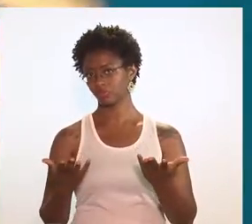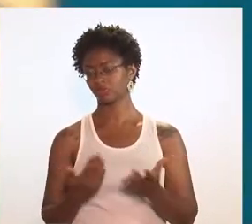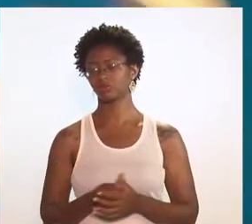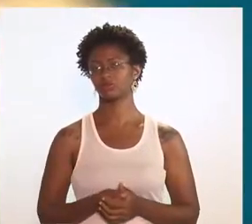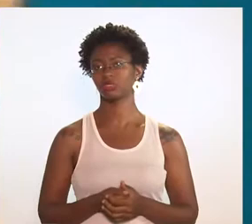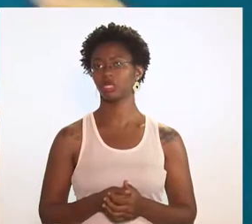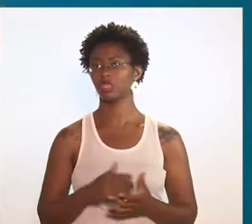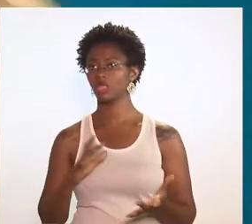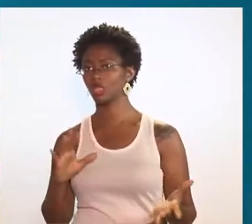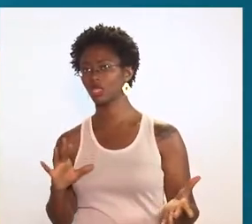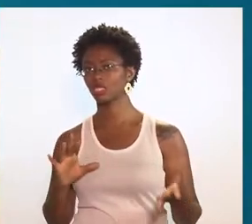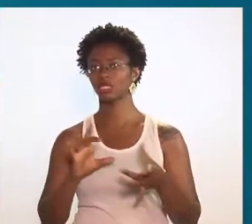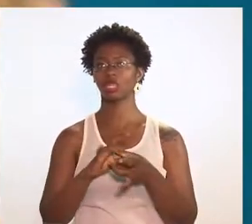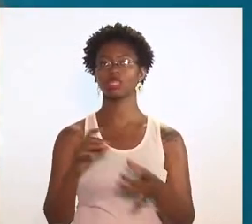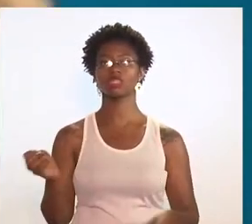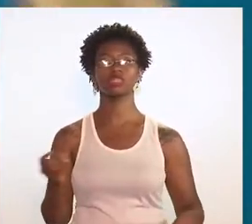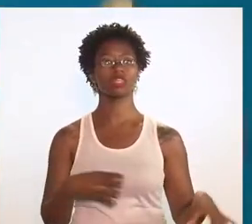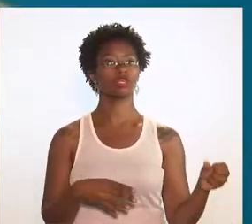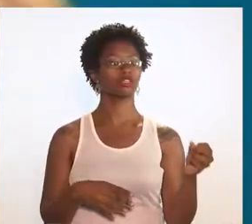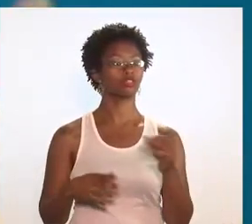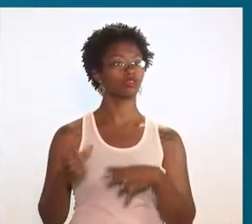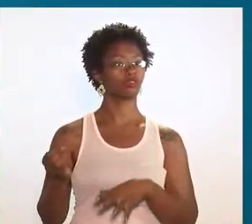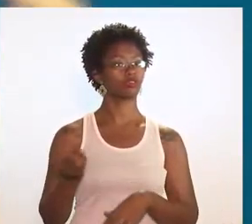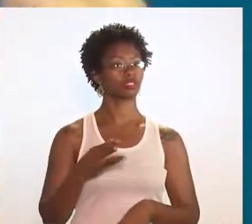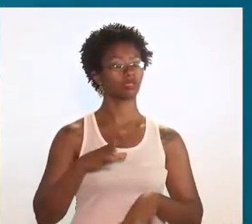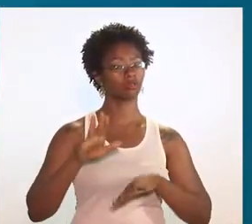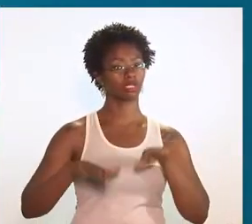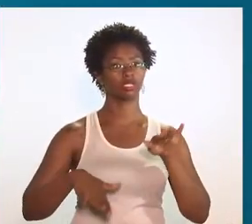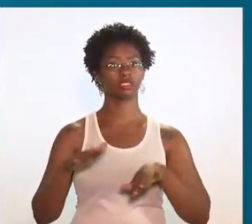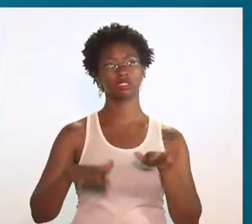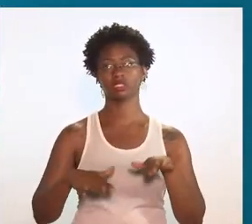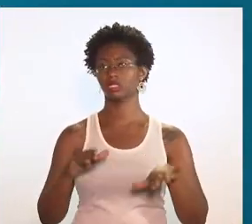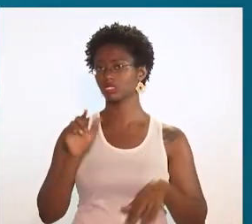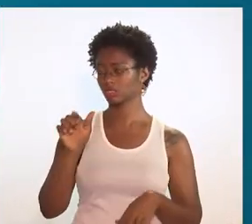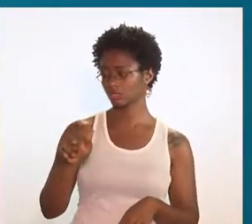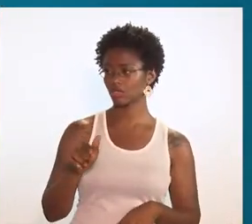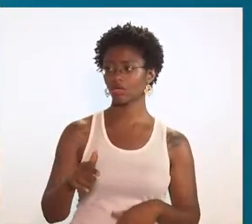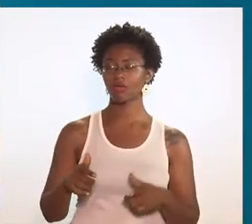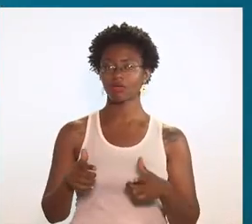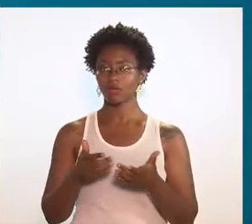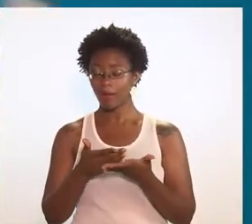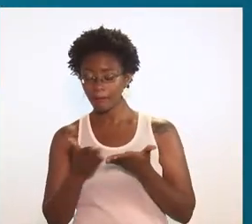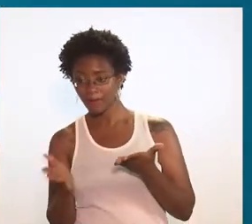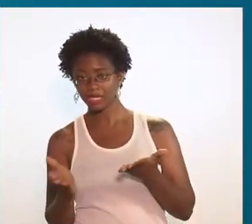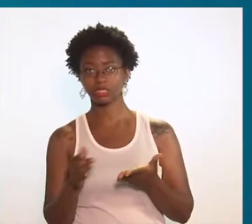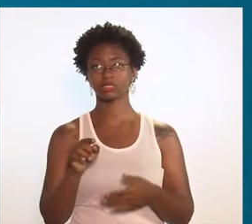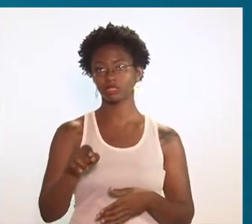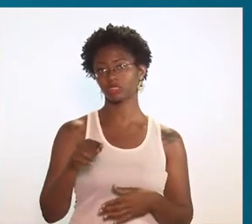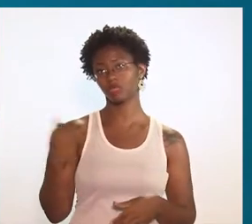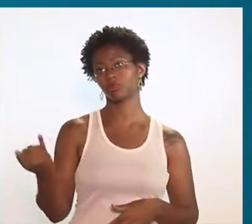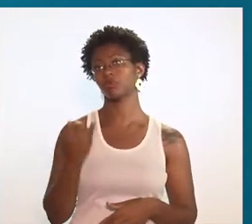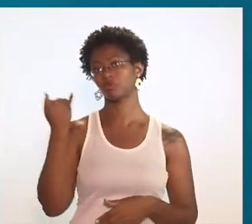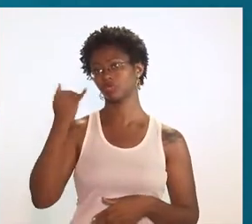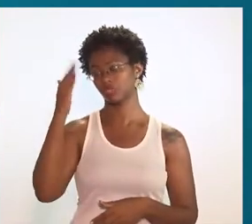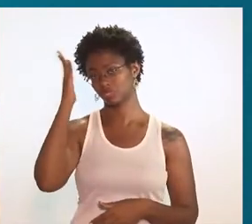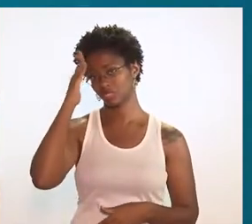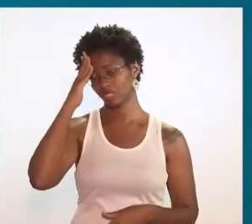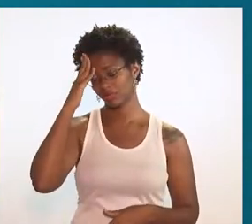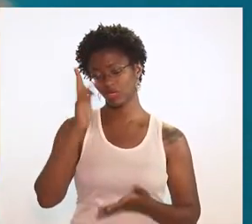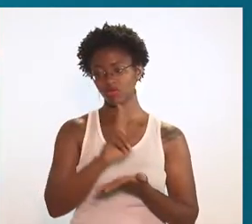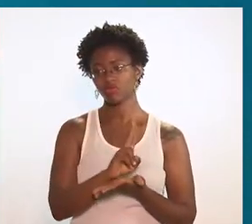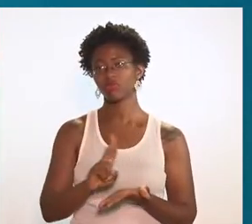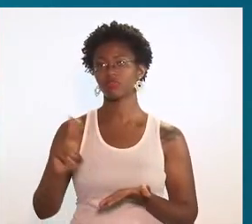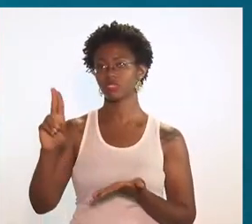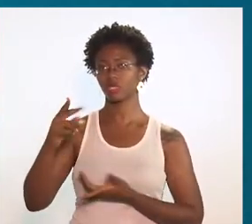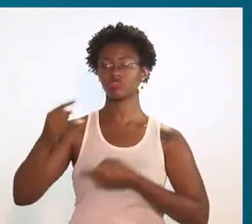seja, então ela está atrelada à inovação, que é muitas vezes uma faceta dessa discussão que não fica tão evidente, é interessante o público saber. Então, a